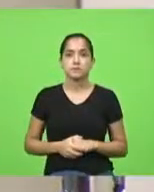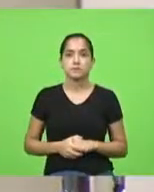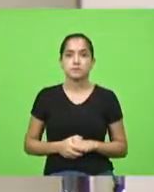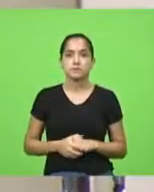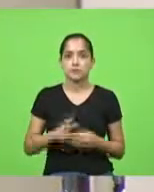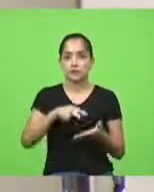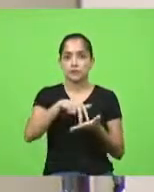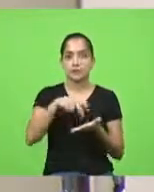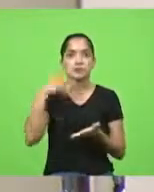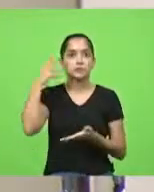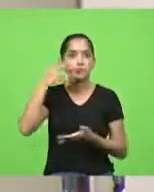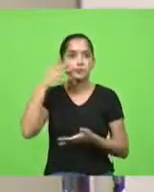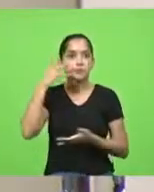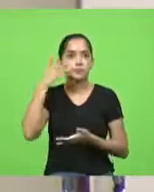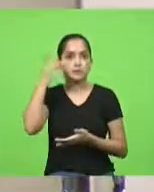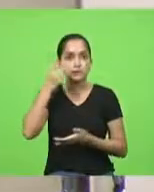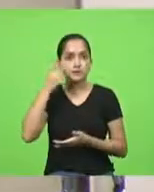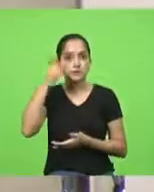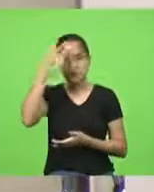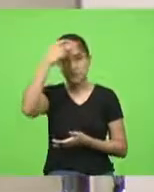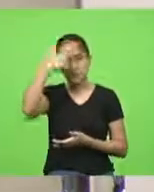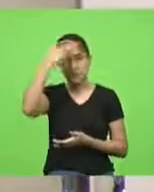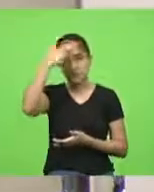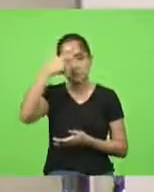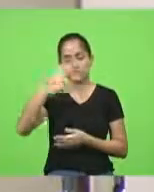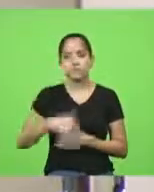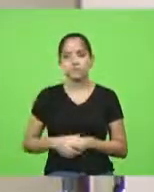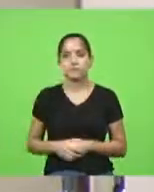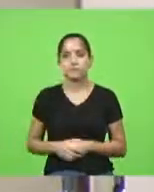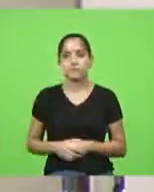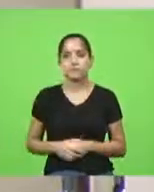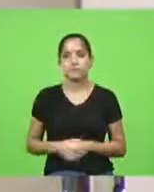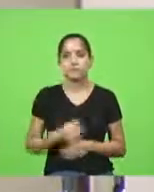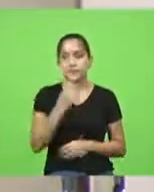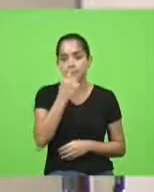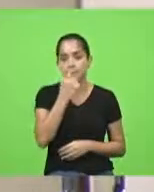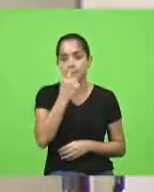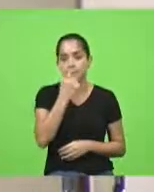da palavra o deputado Maurício Scudilarque.